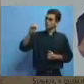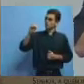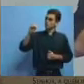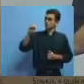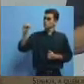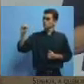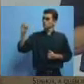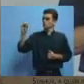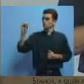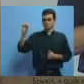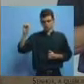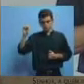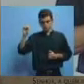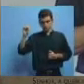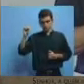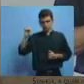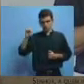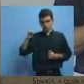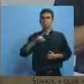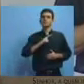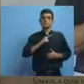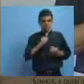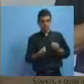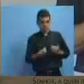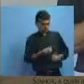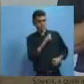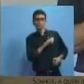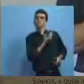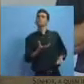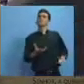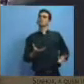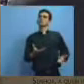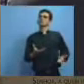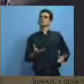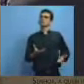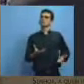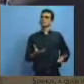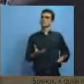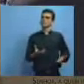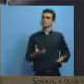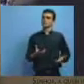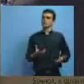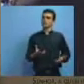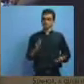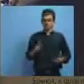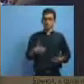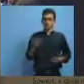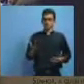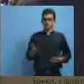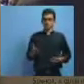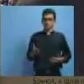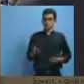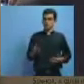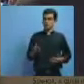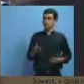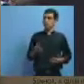E eu respondi: Senhor Deus, és tu que sabes. E ele me disse: